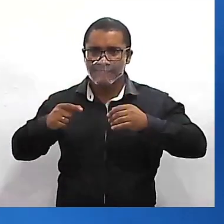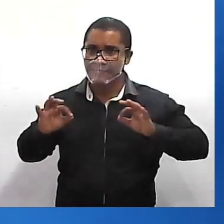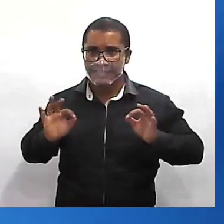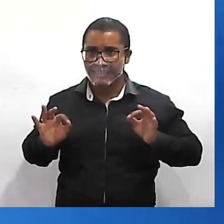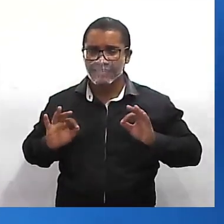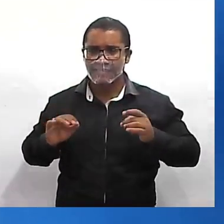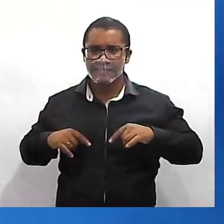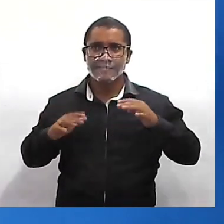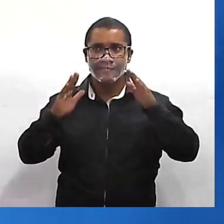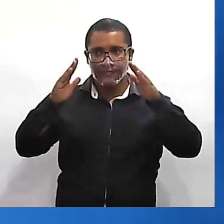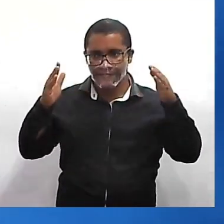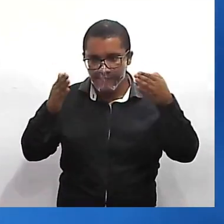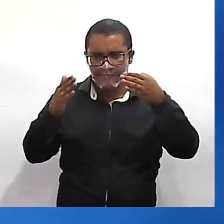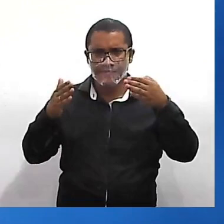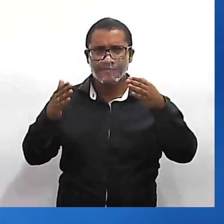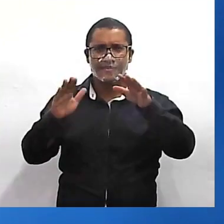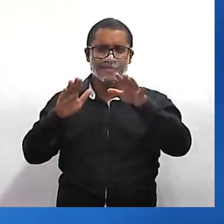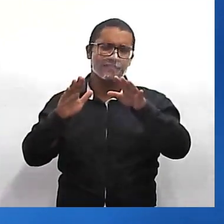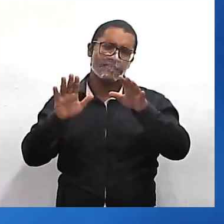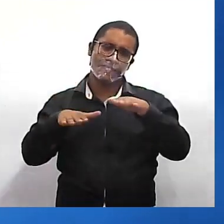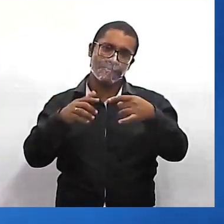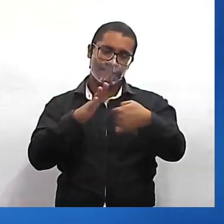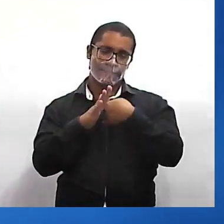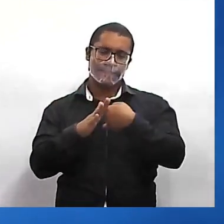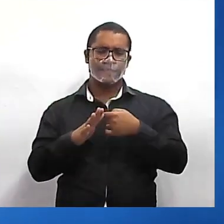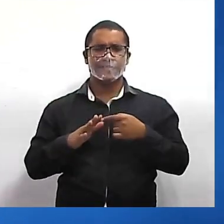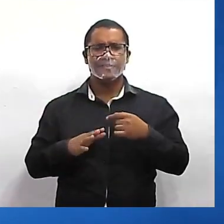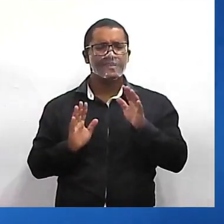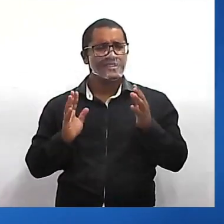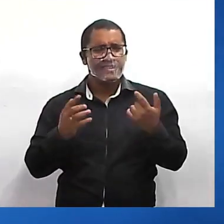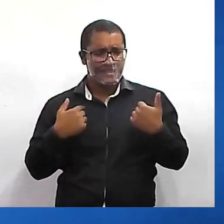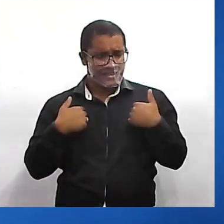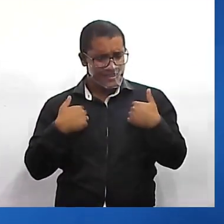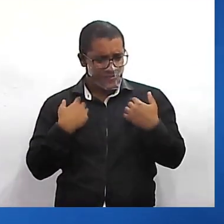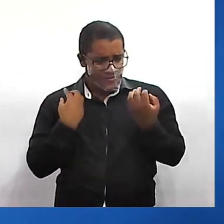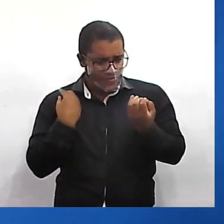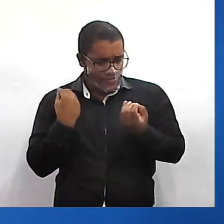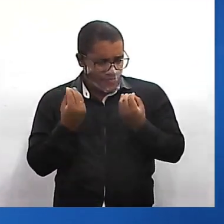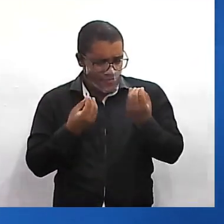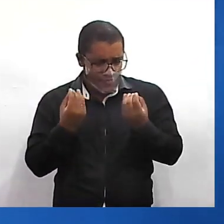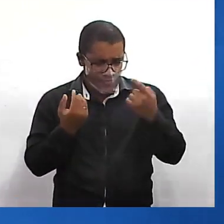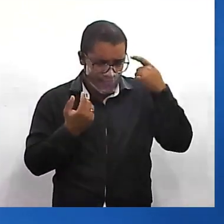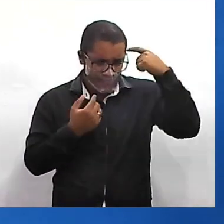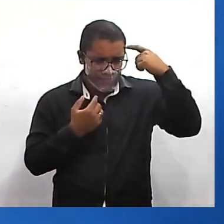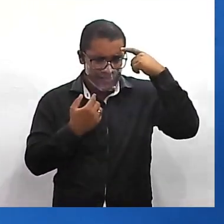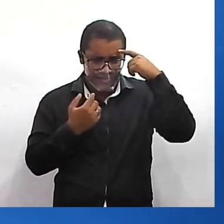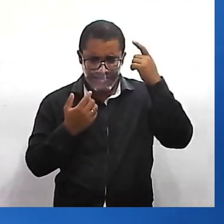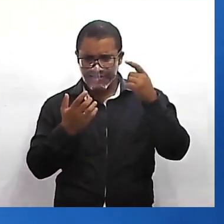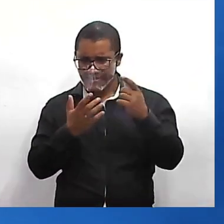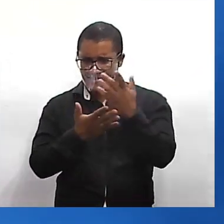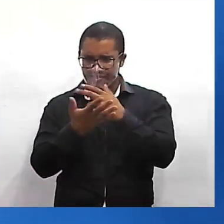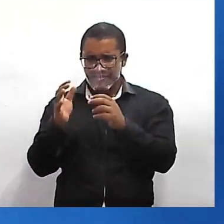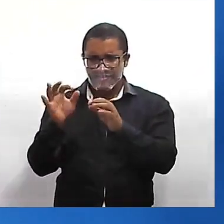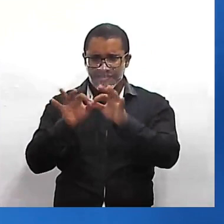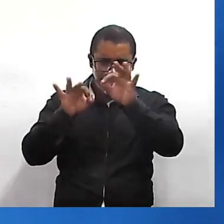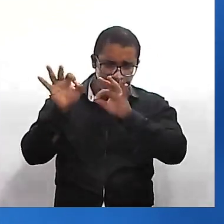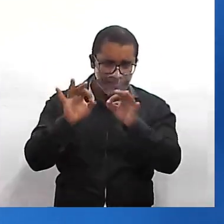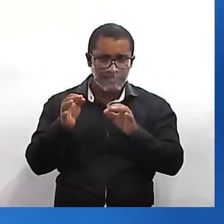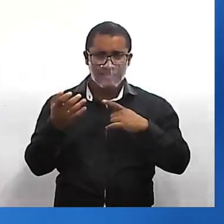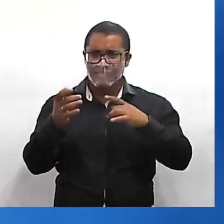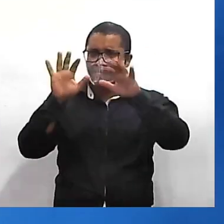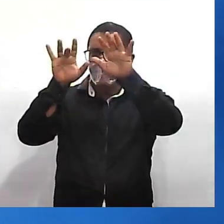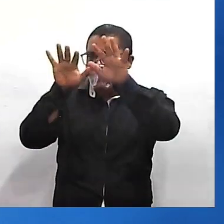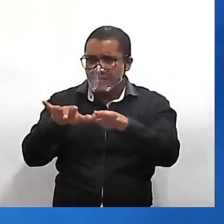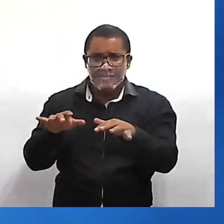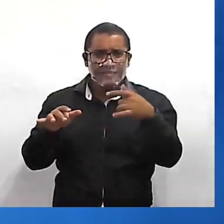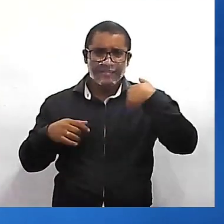perguntar, professor, mas como eu posso pensar em design e programação de tecnologia se eu não faço parte